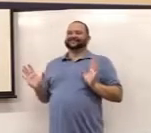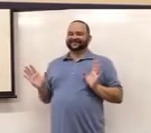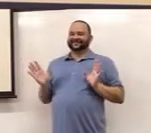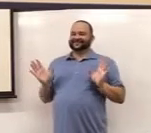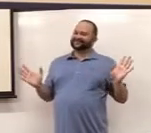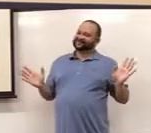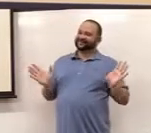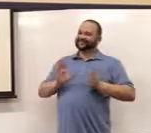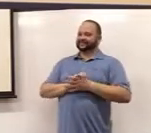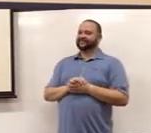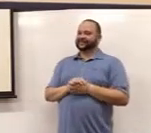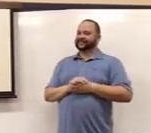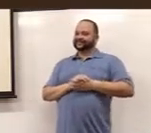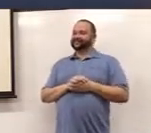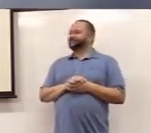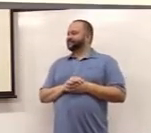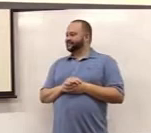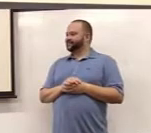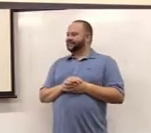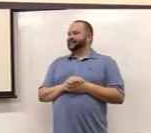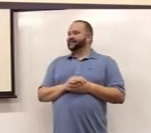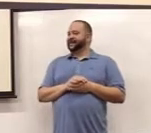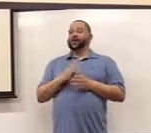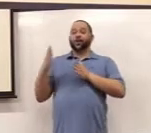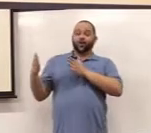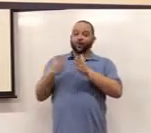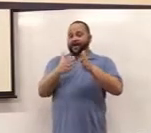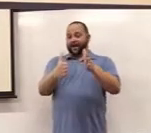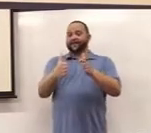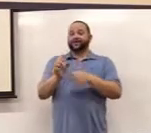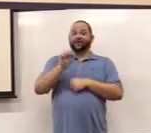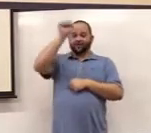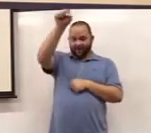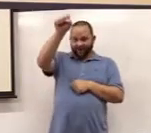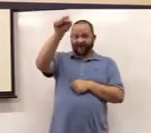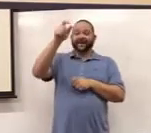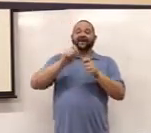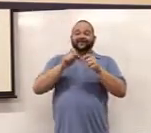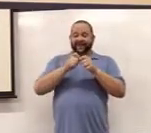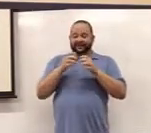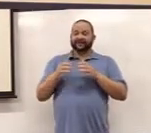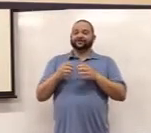dizer exatamente isso. A jornada que o herói faz e por ela é transformado.